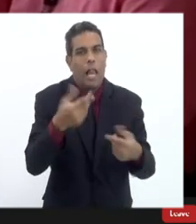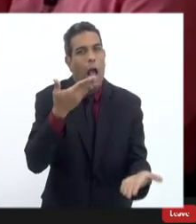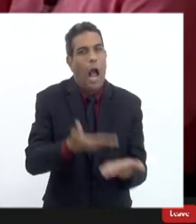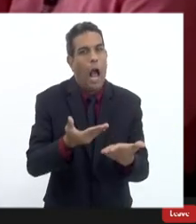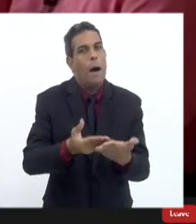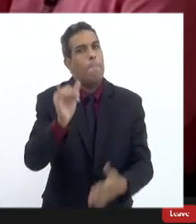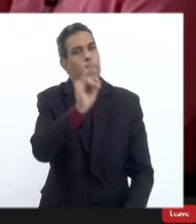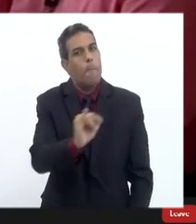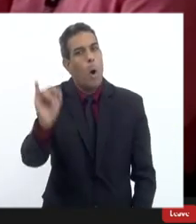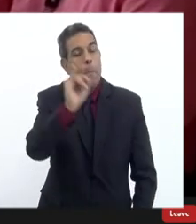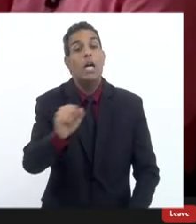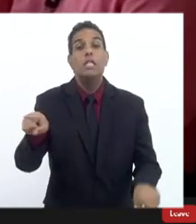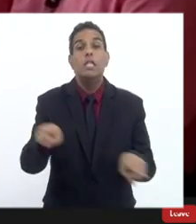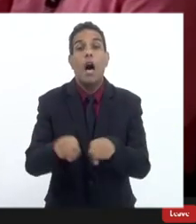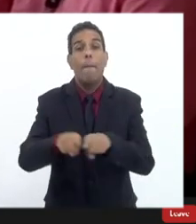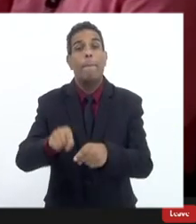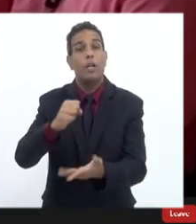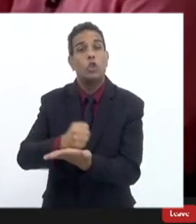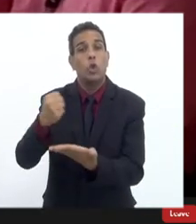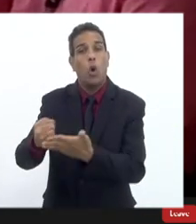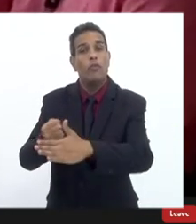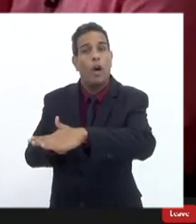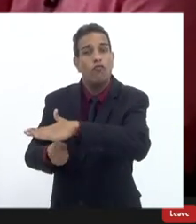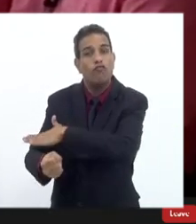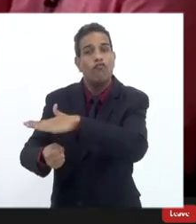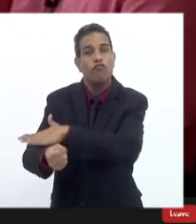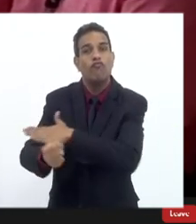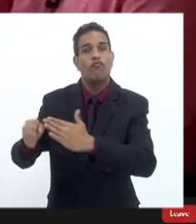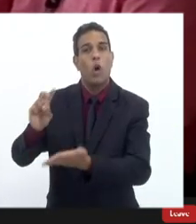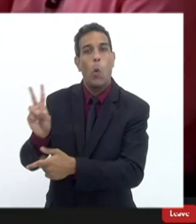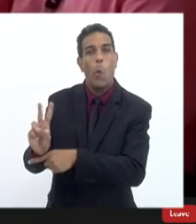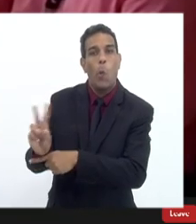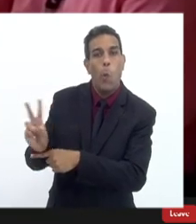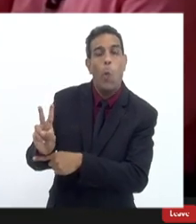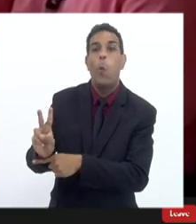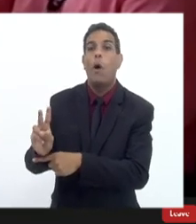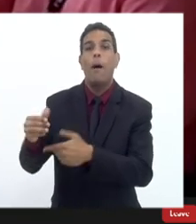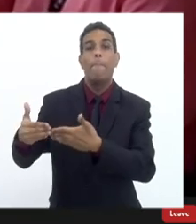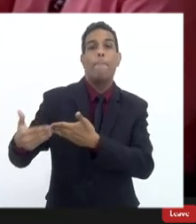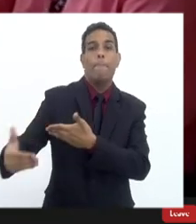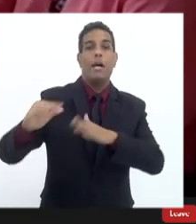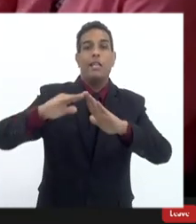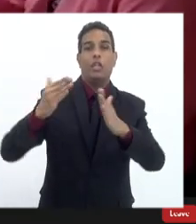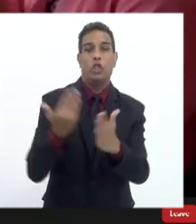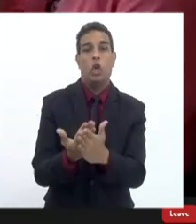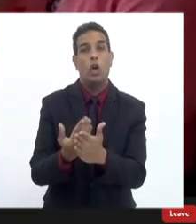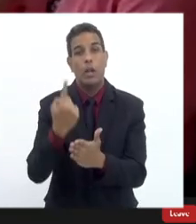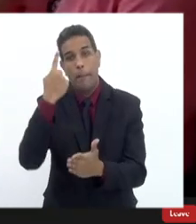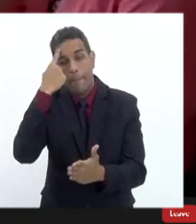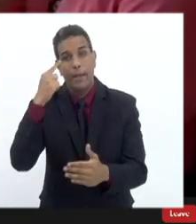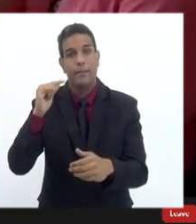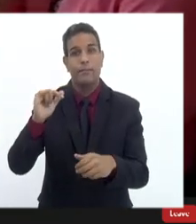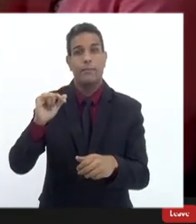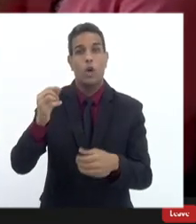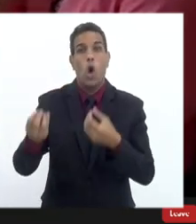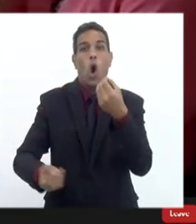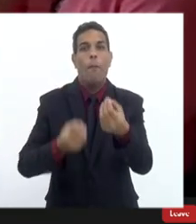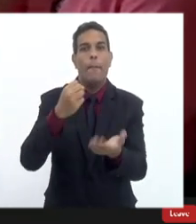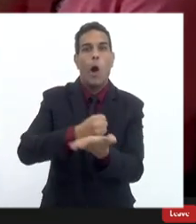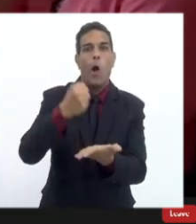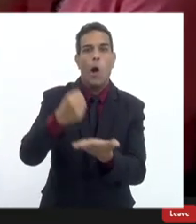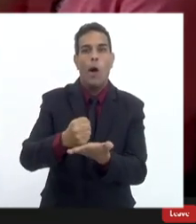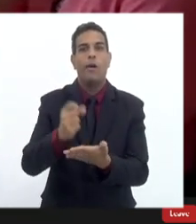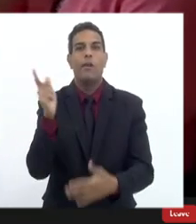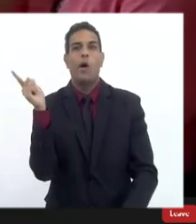e os porteiros, nós já estamos trabalhando para ter um novo contrato, uma modelagem nova que